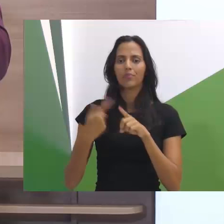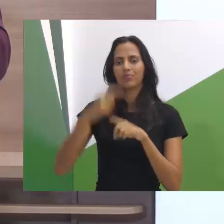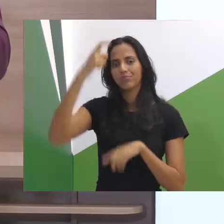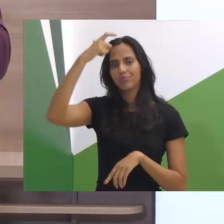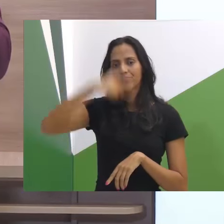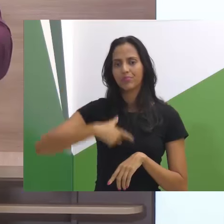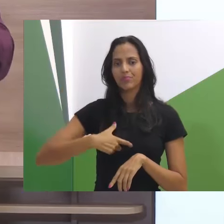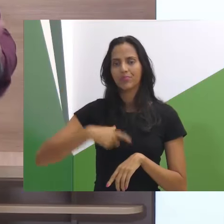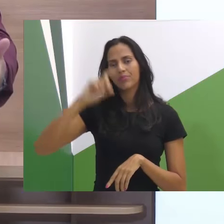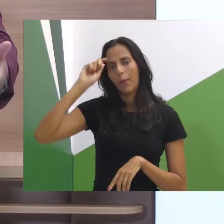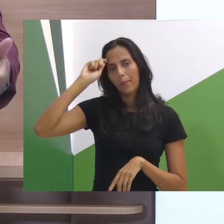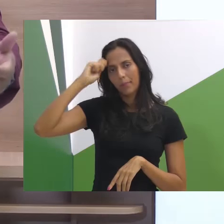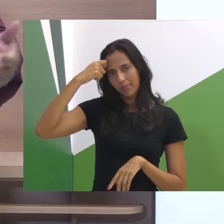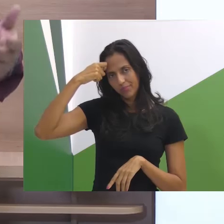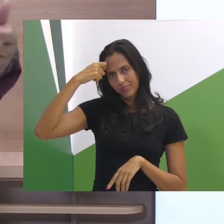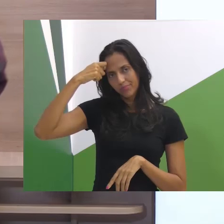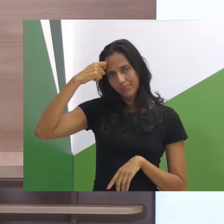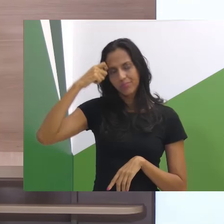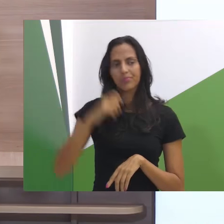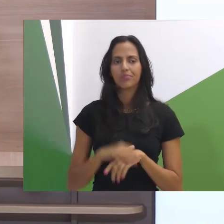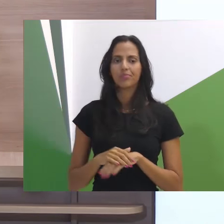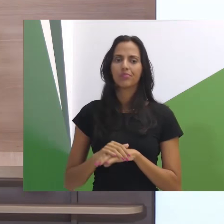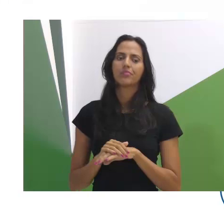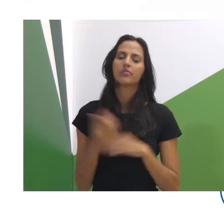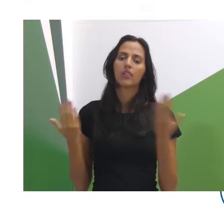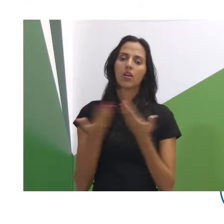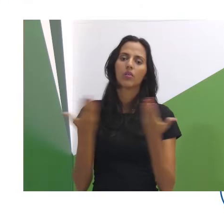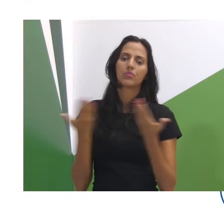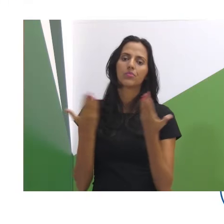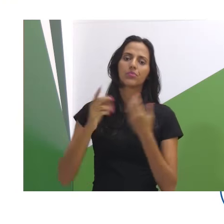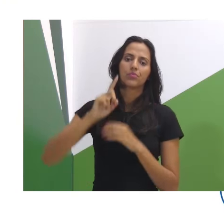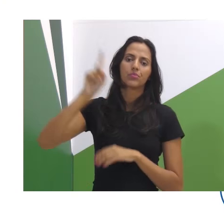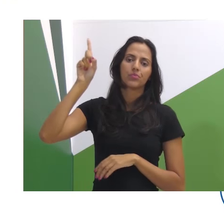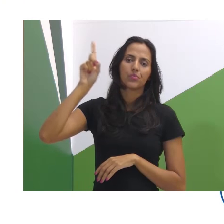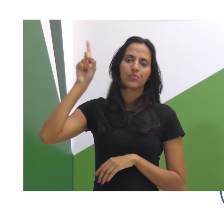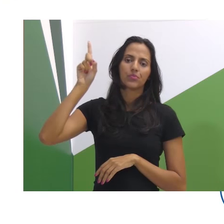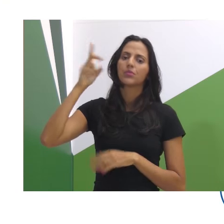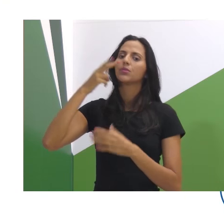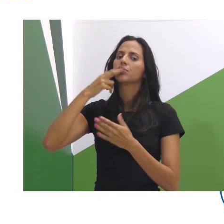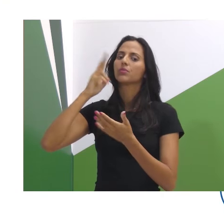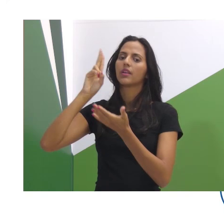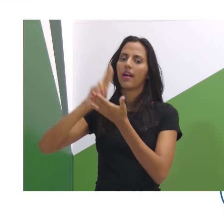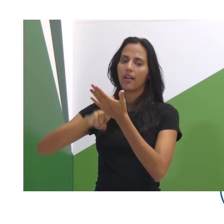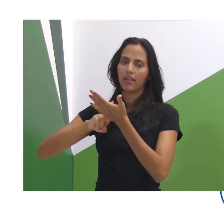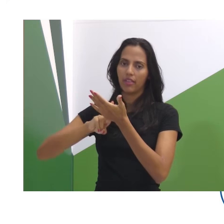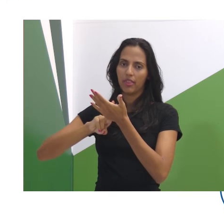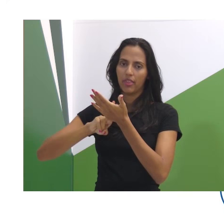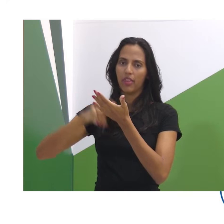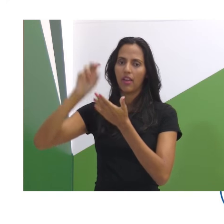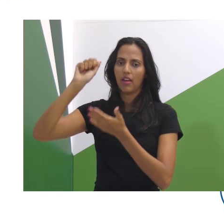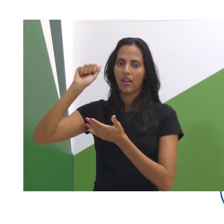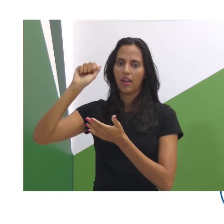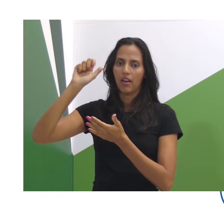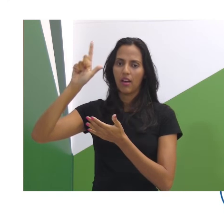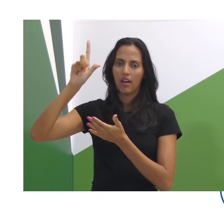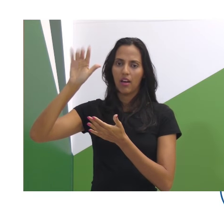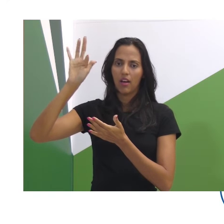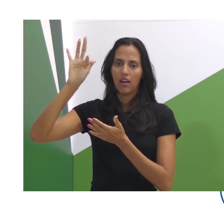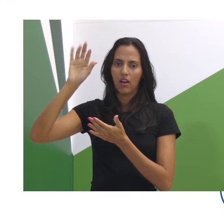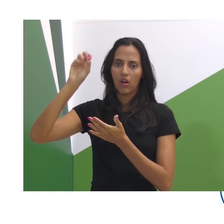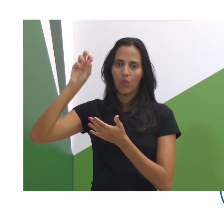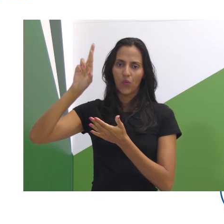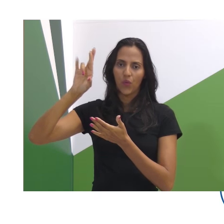A carta de alforria, que eu vou colocar no quadro uma transcrição de uma carta